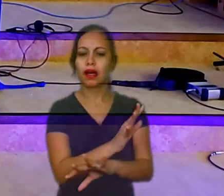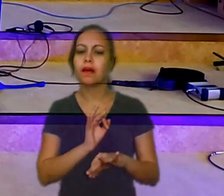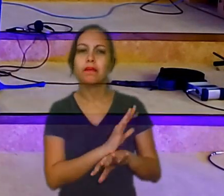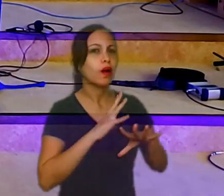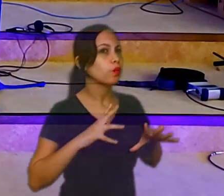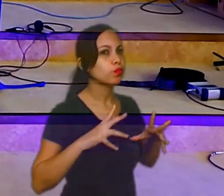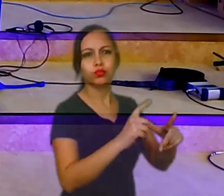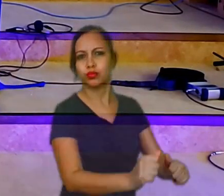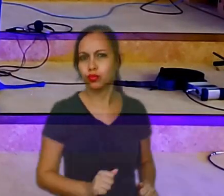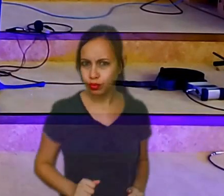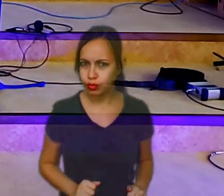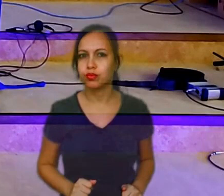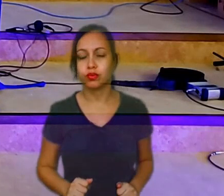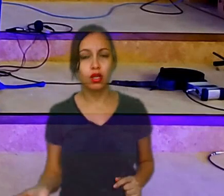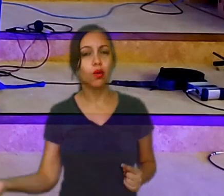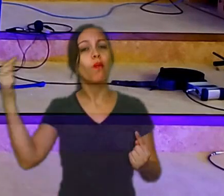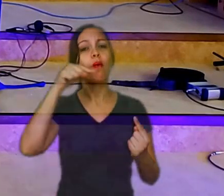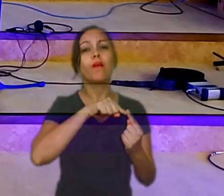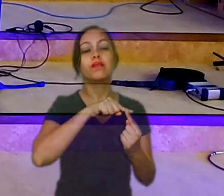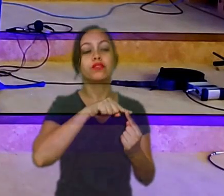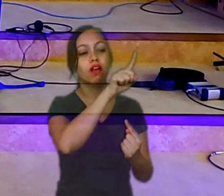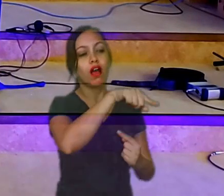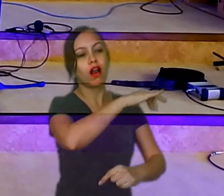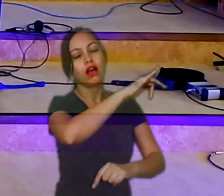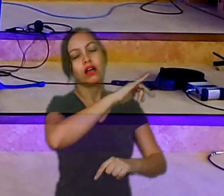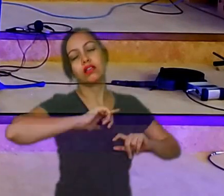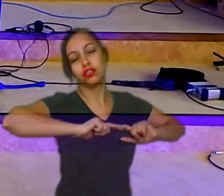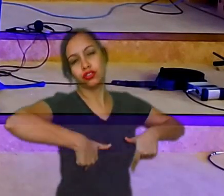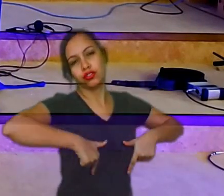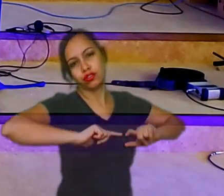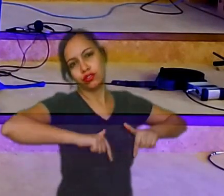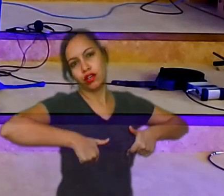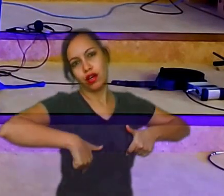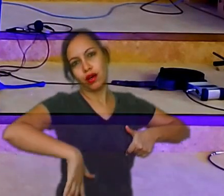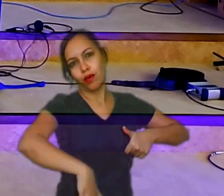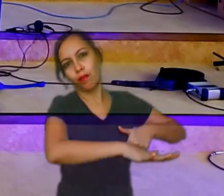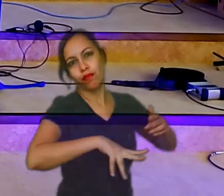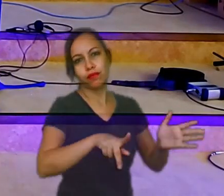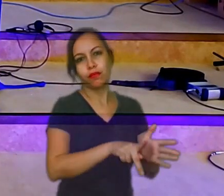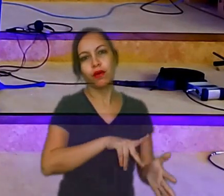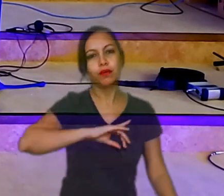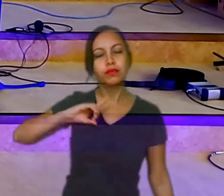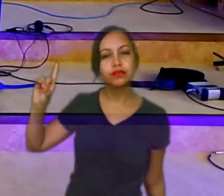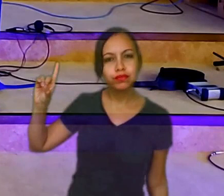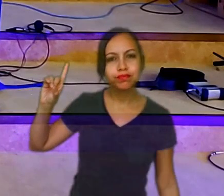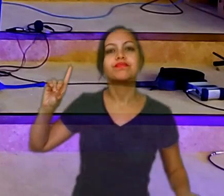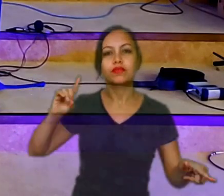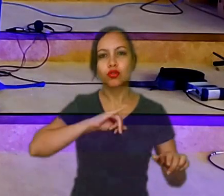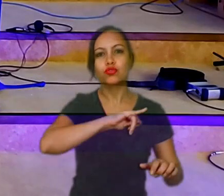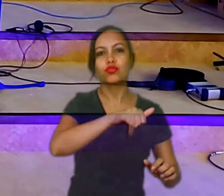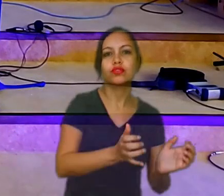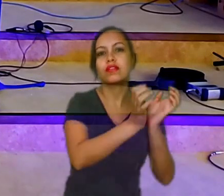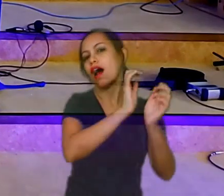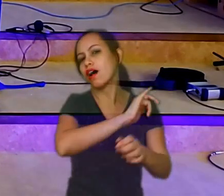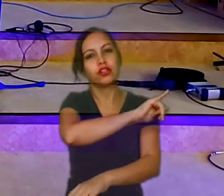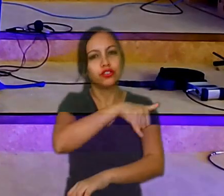onde passava, e o alvo era Israel, era o povo de Deus, era Judá,